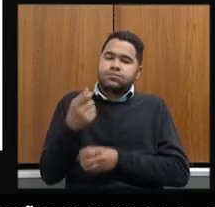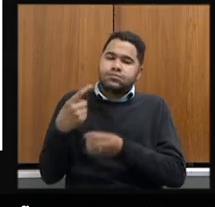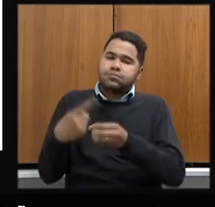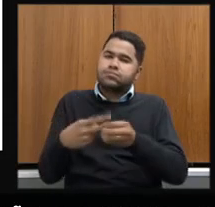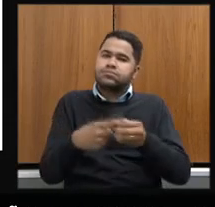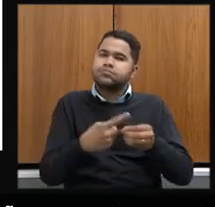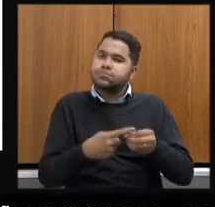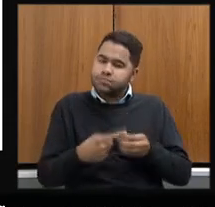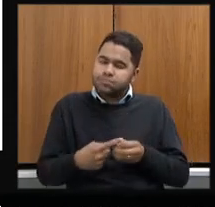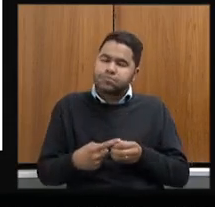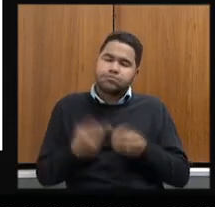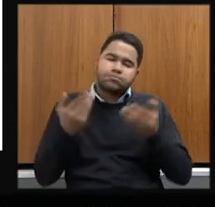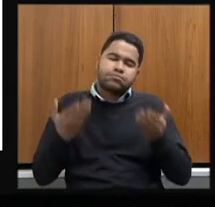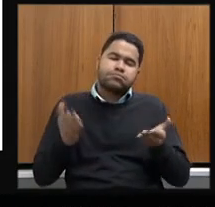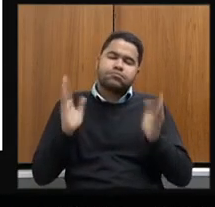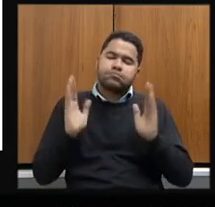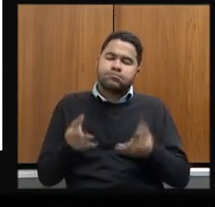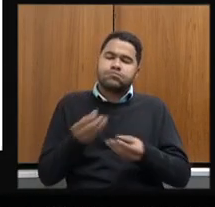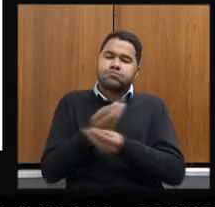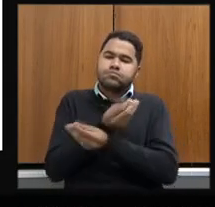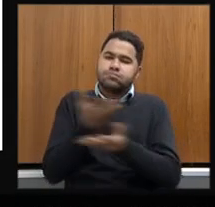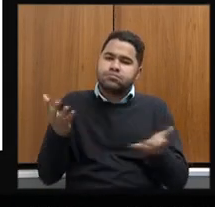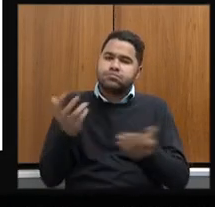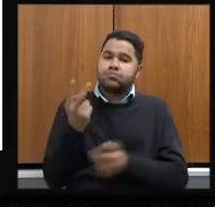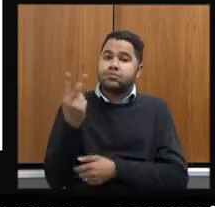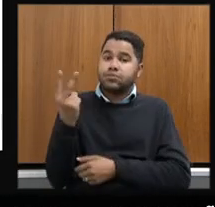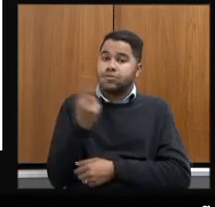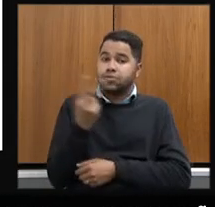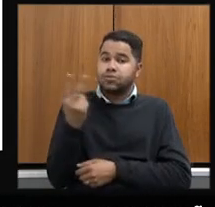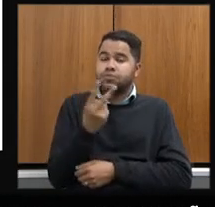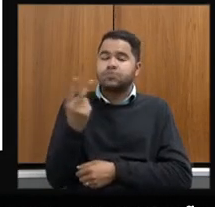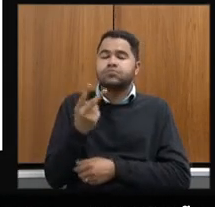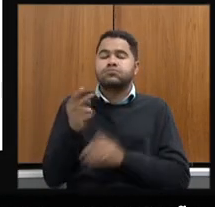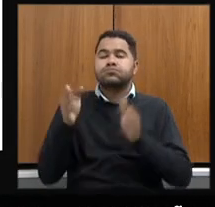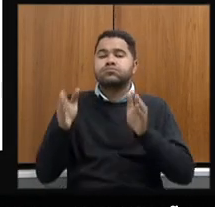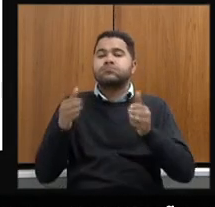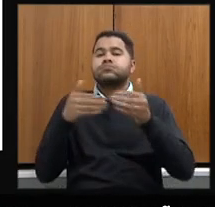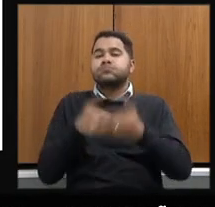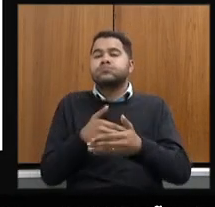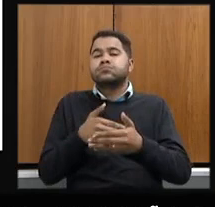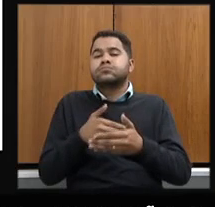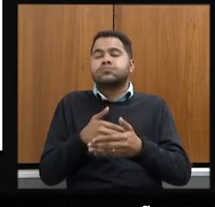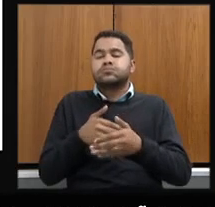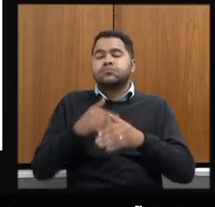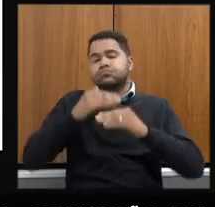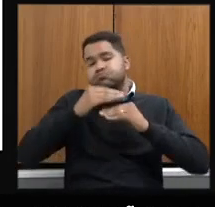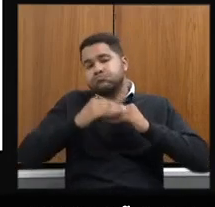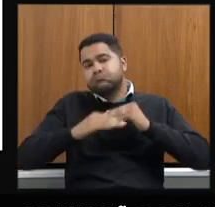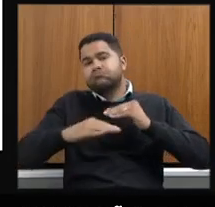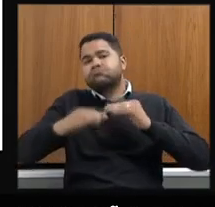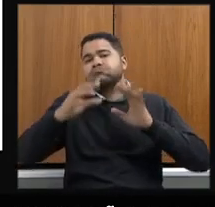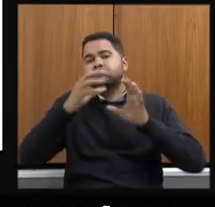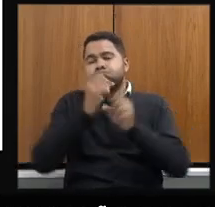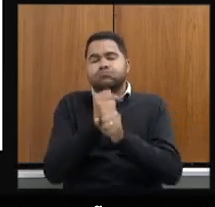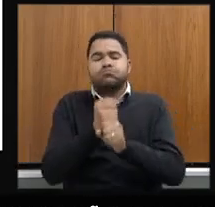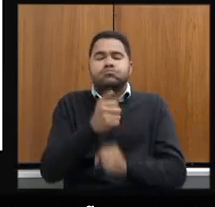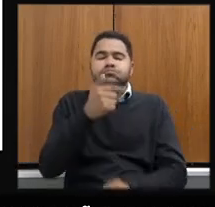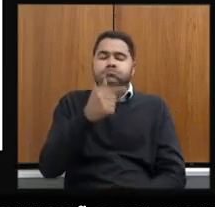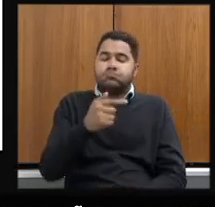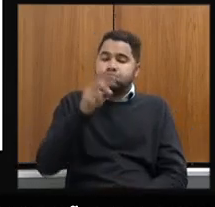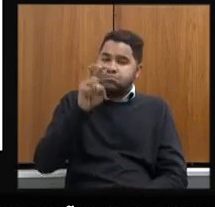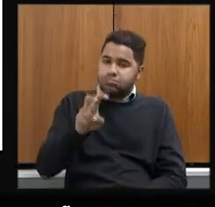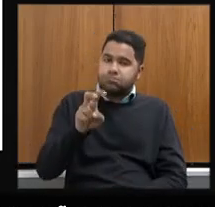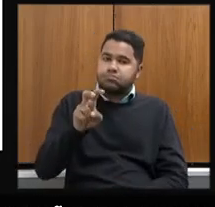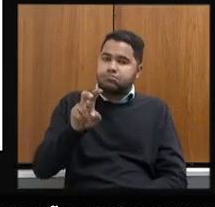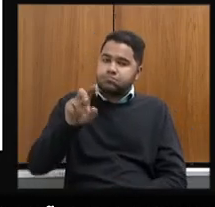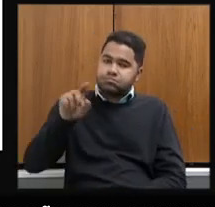atingidos Então já foram entregues 22 máquinas para manutenção e Recuperação de estradas rurais no total de 75 máquinas